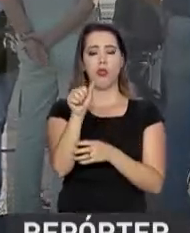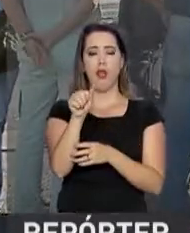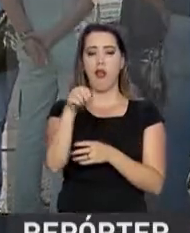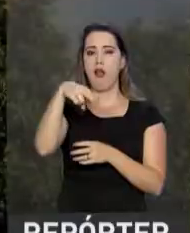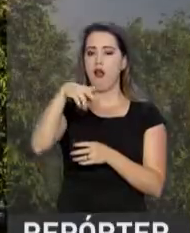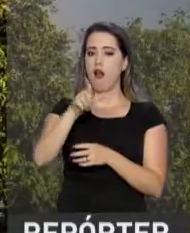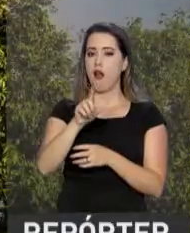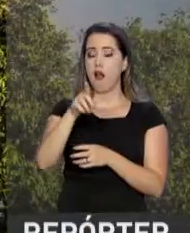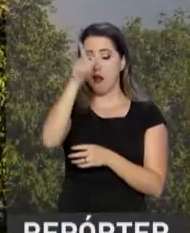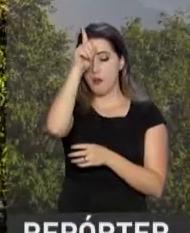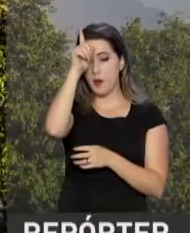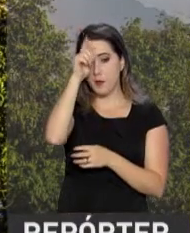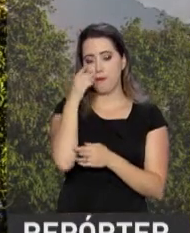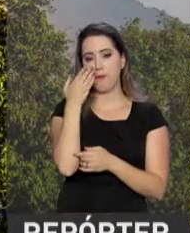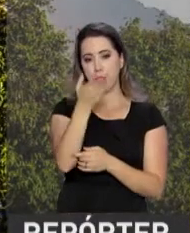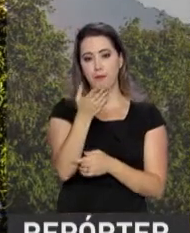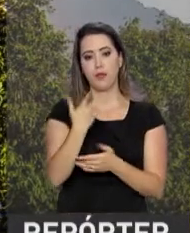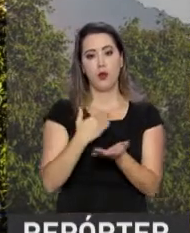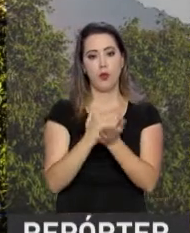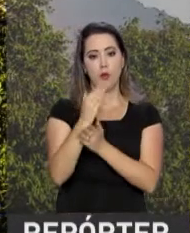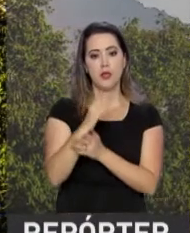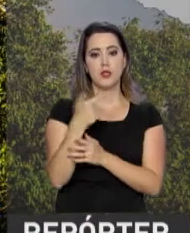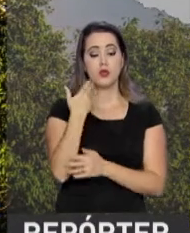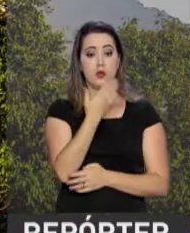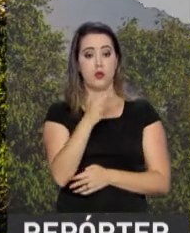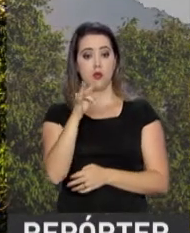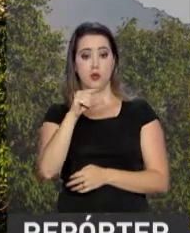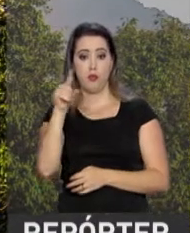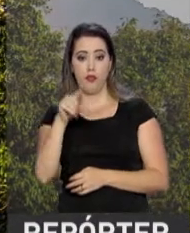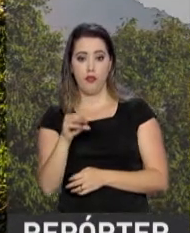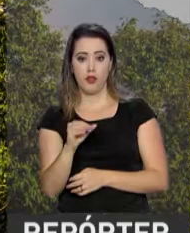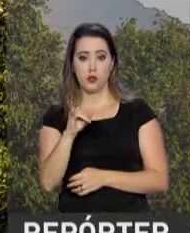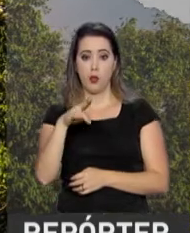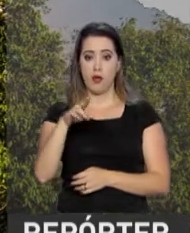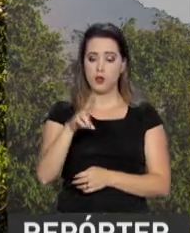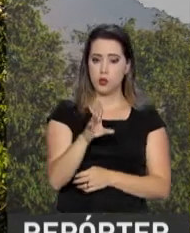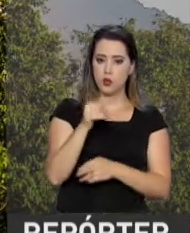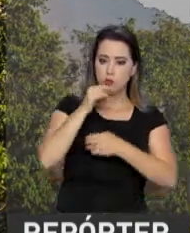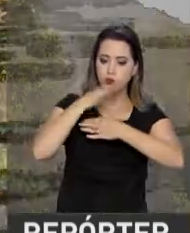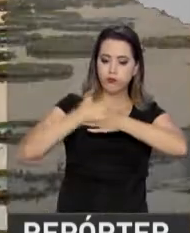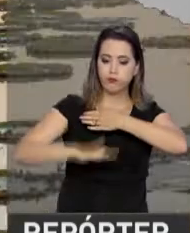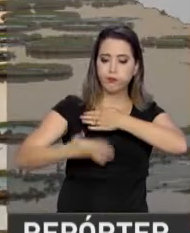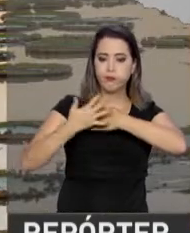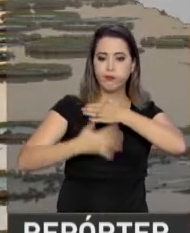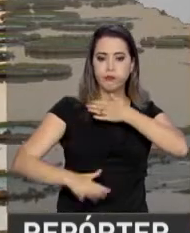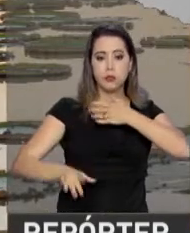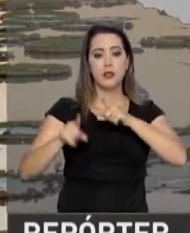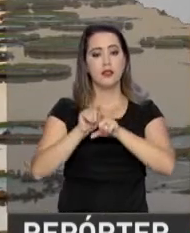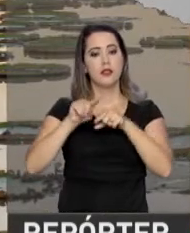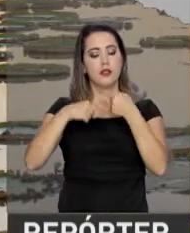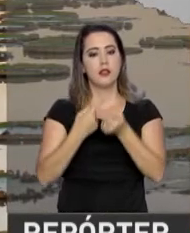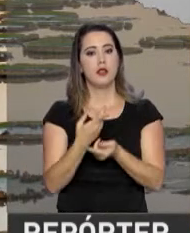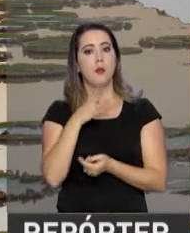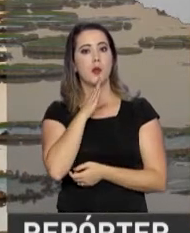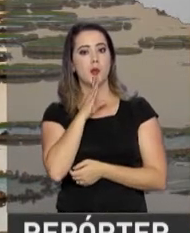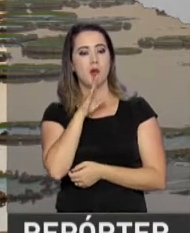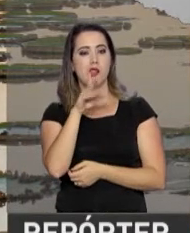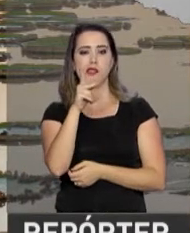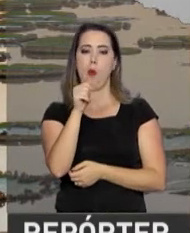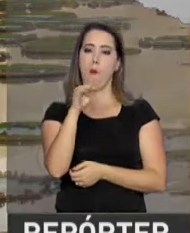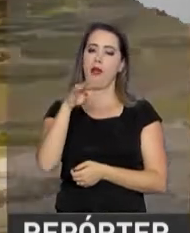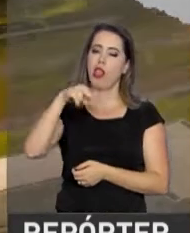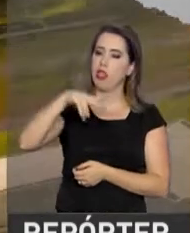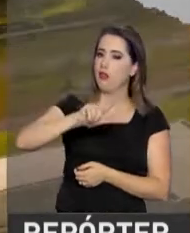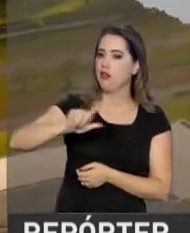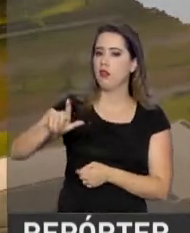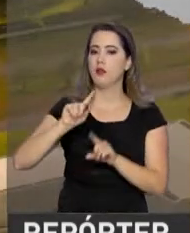no país. O roteiro começou pelas cataratas de Foz do Iguaçu, depois passou pelas belezas do Pantanal. De